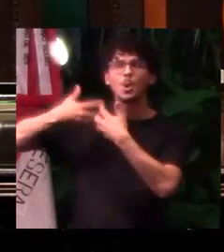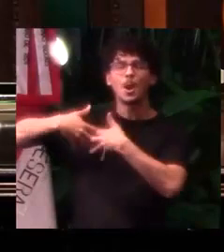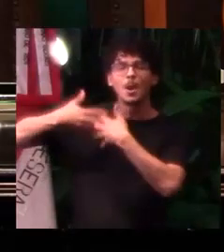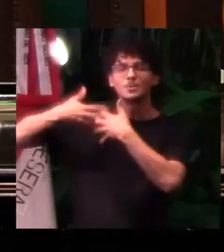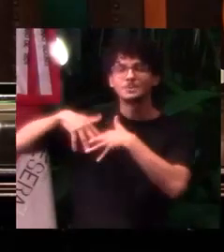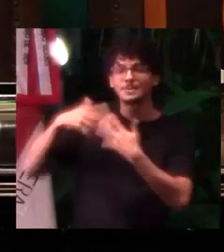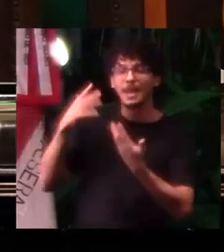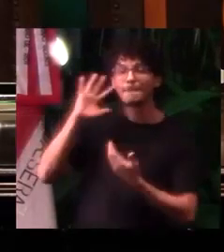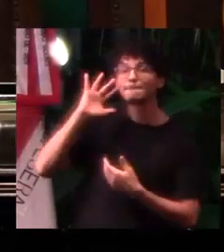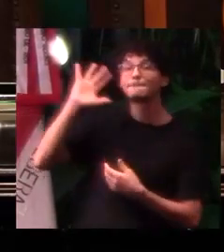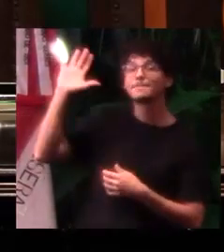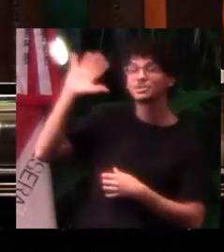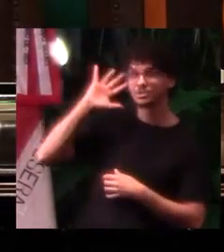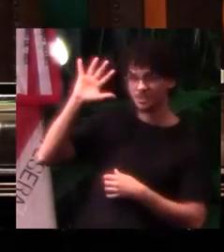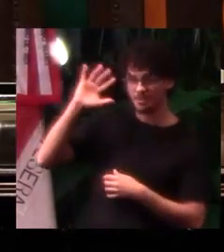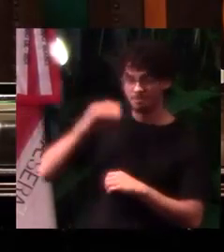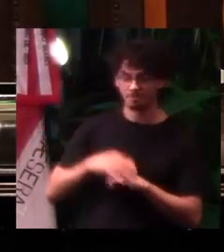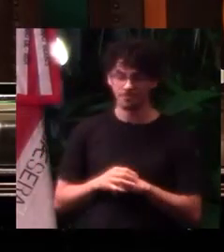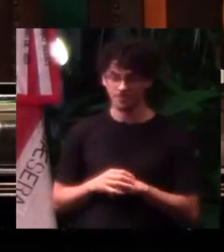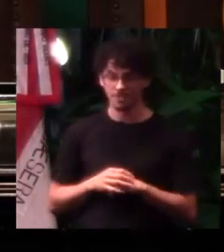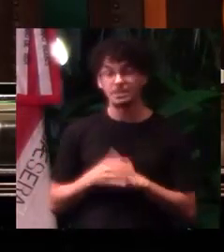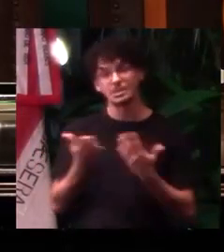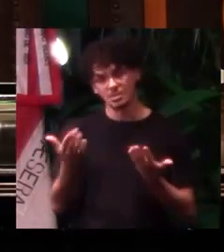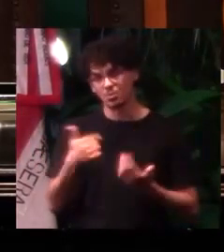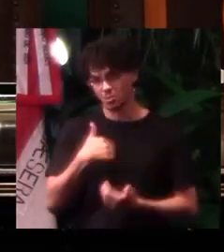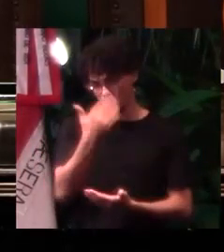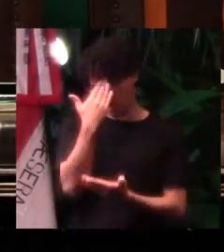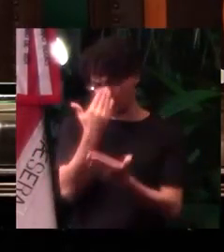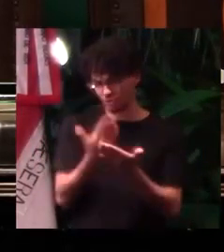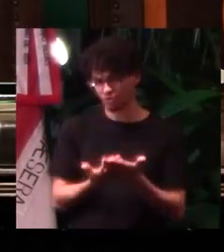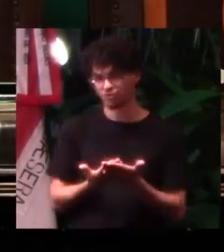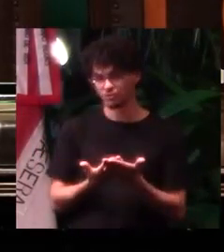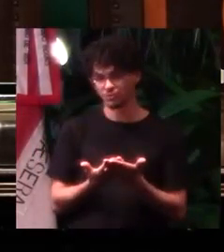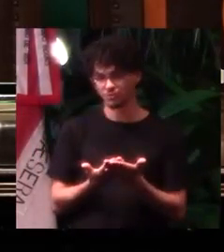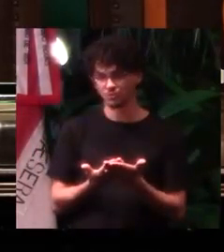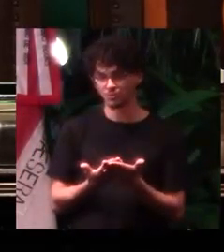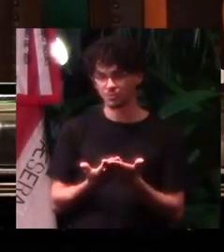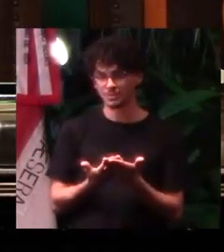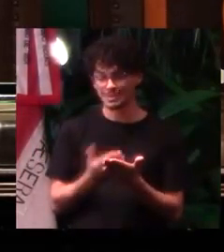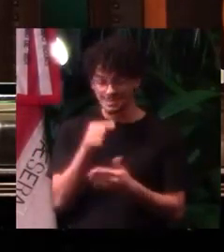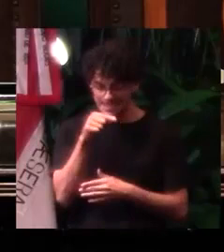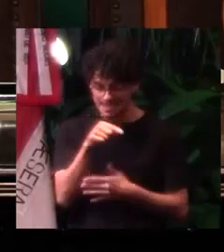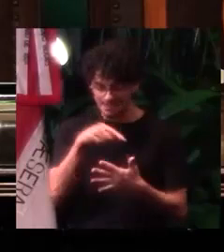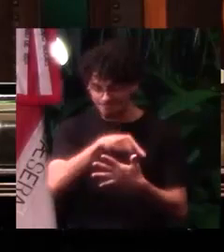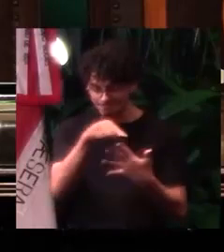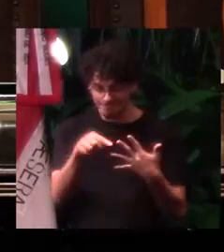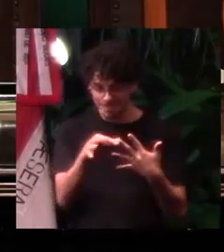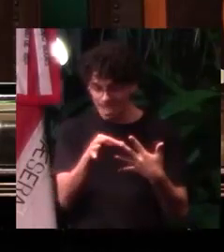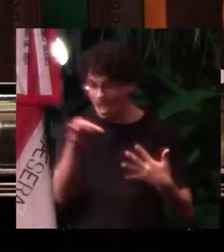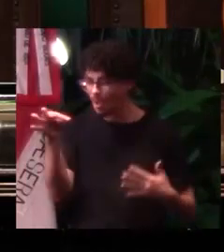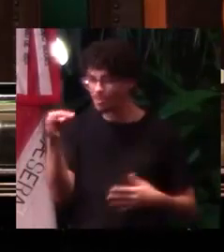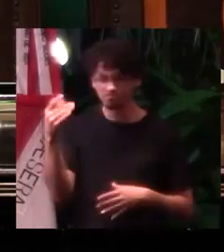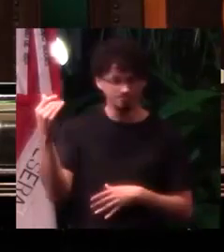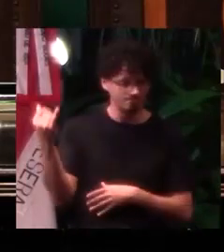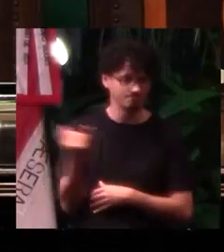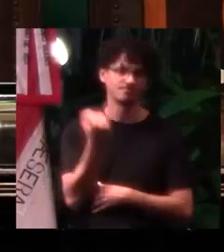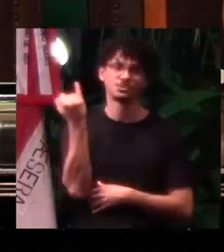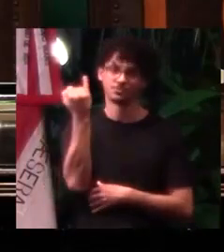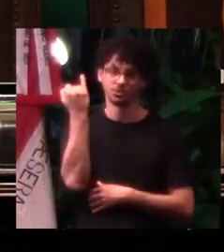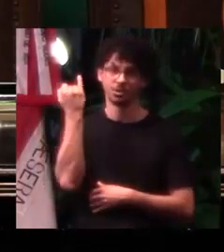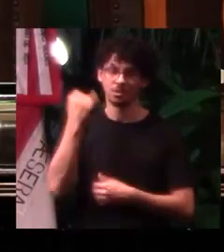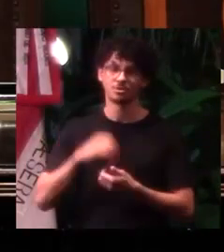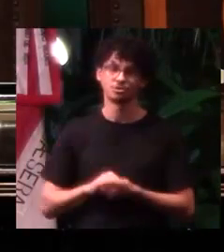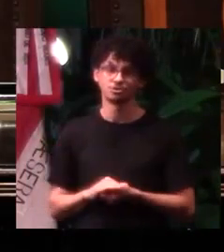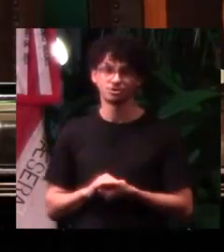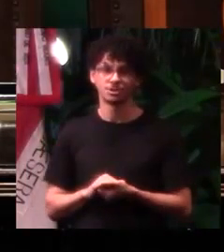aí eu acredito que é um elemento muito importante. Né?